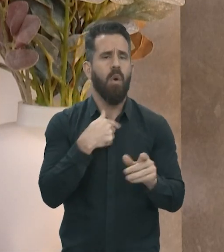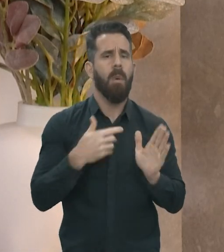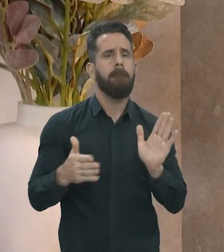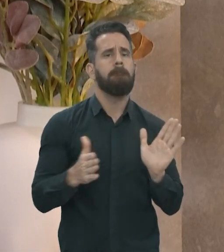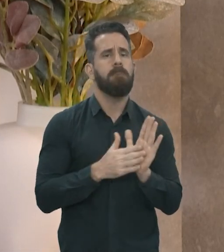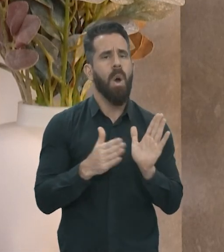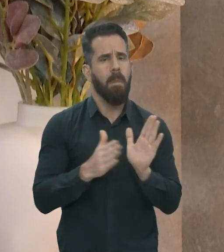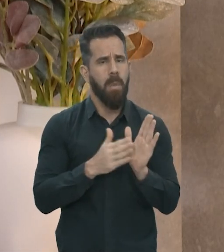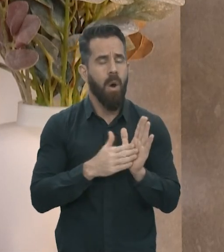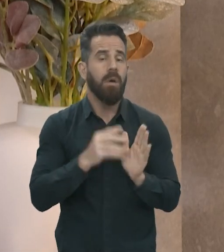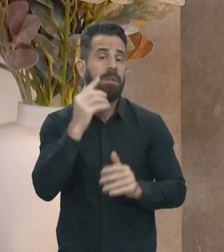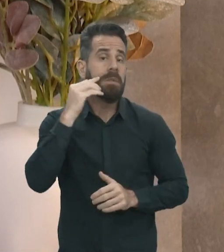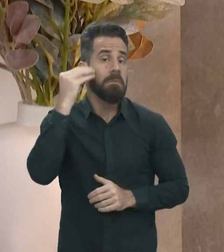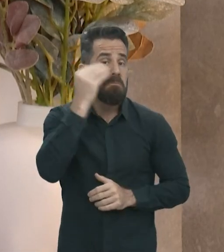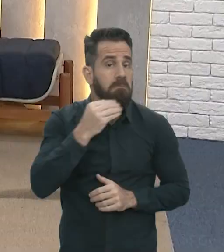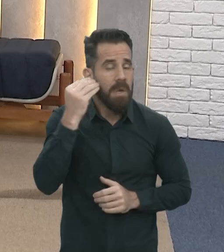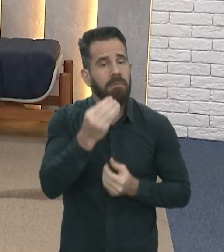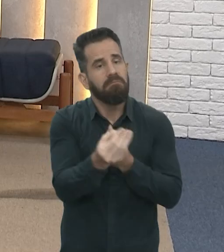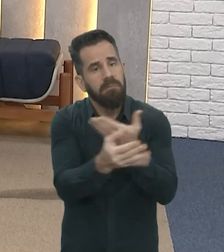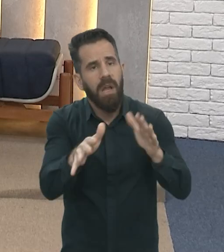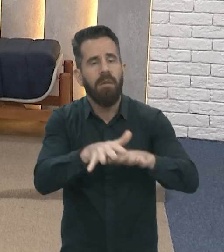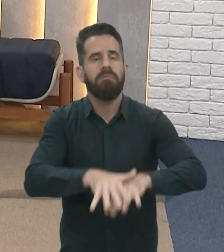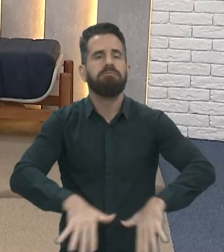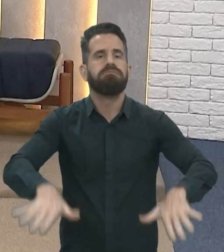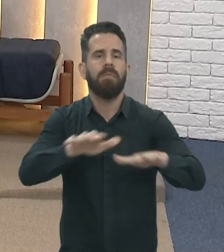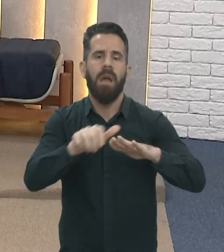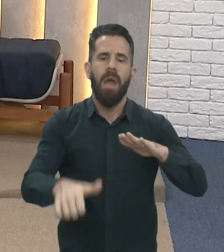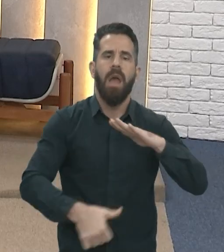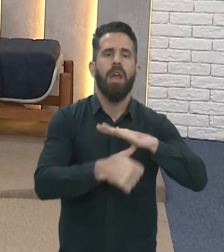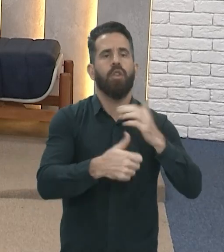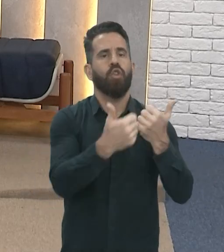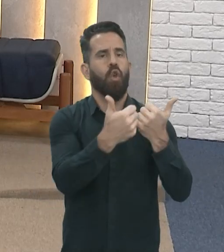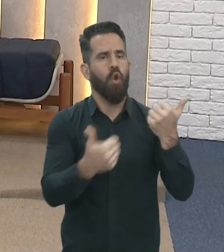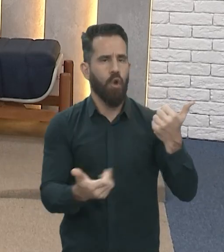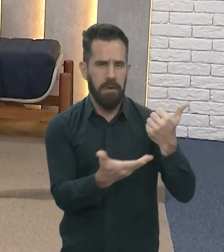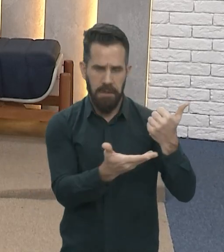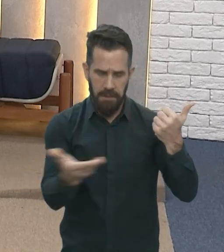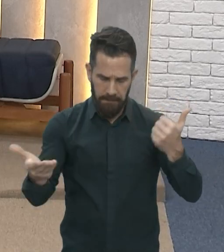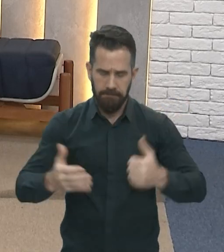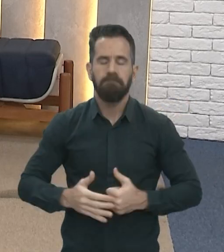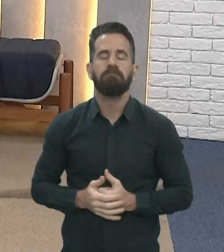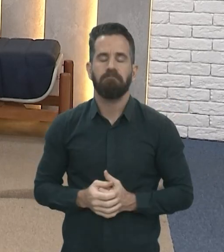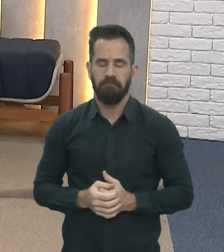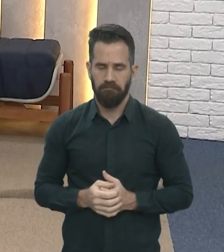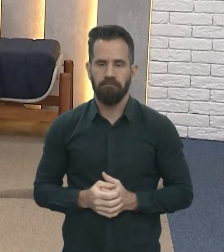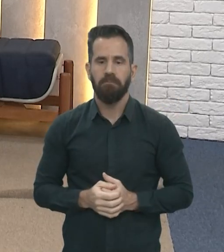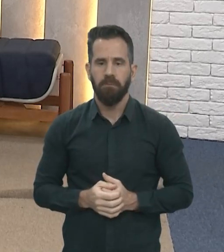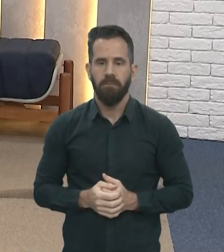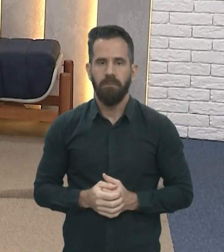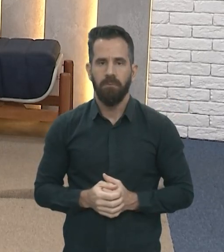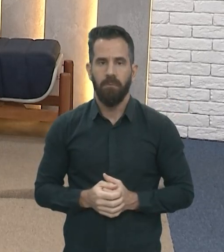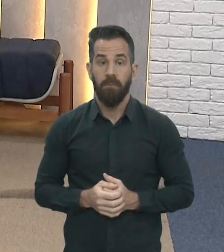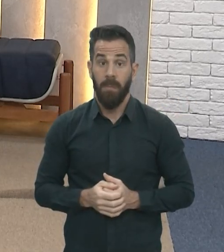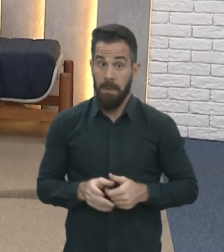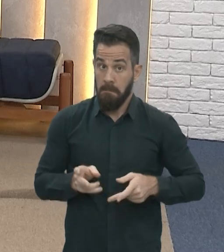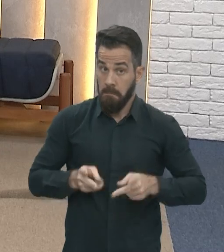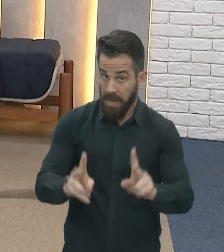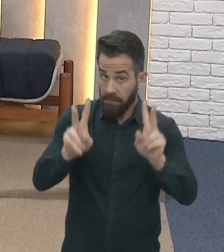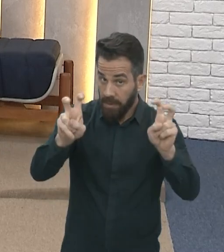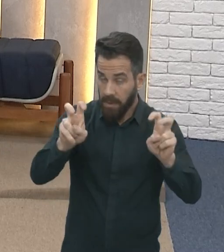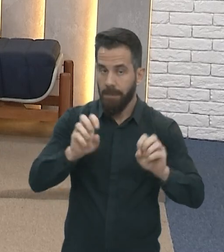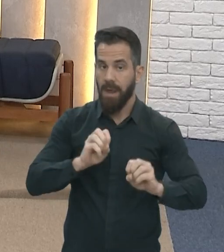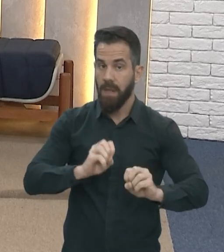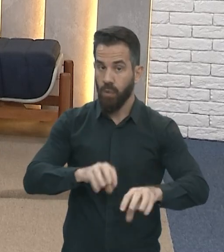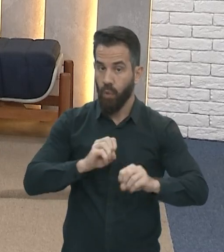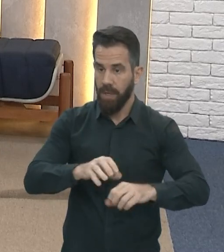melhor para a nossa instituição. Muito bem, então seguindo ainda com educação, pergunto, como a gestão